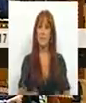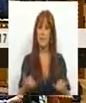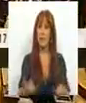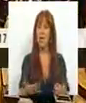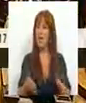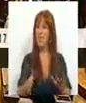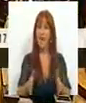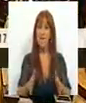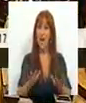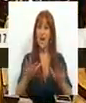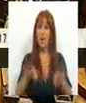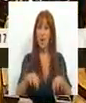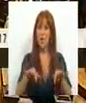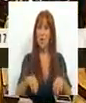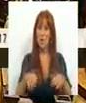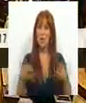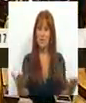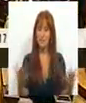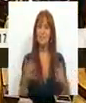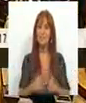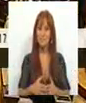Estamos quase a concluir